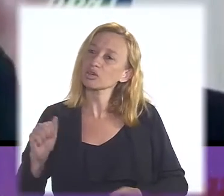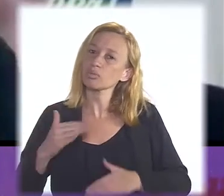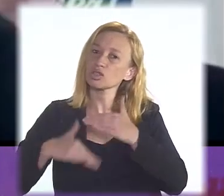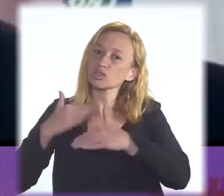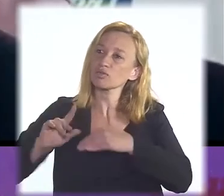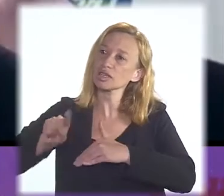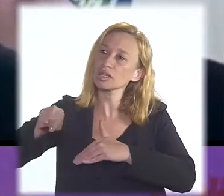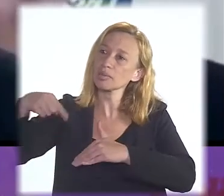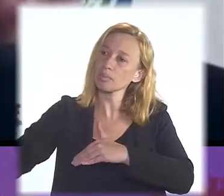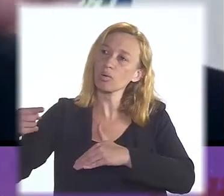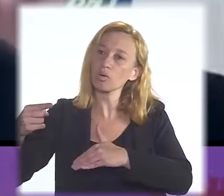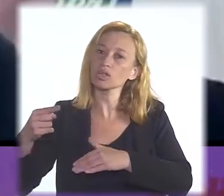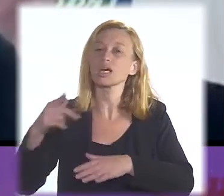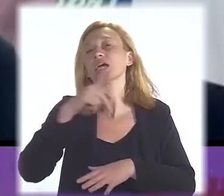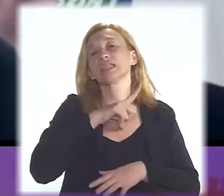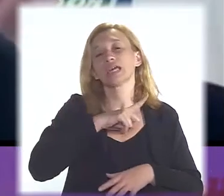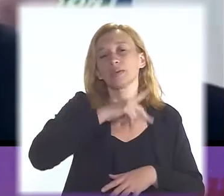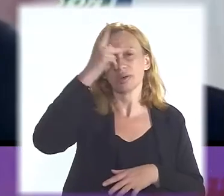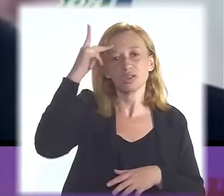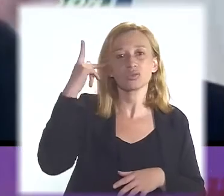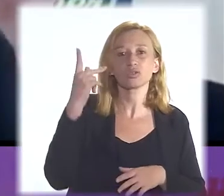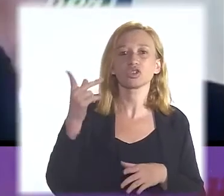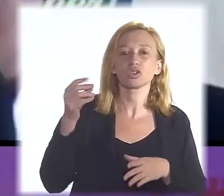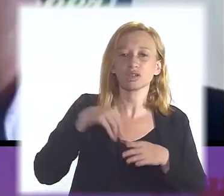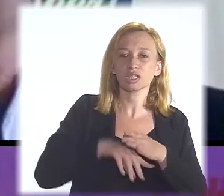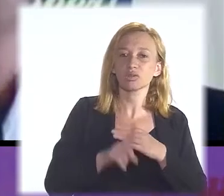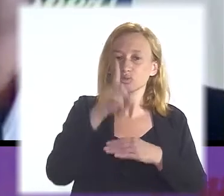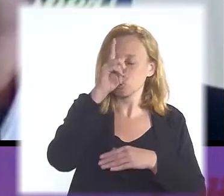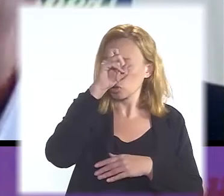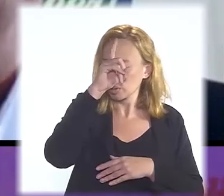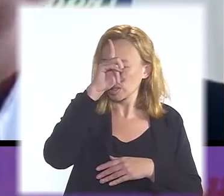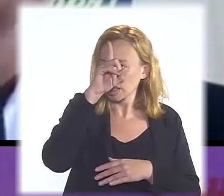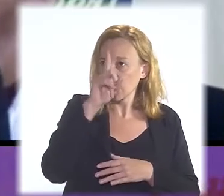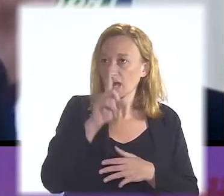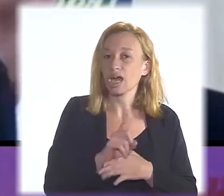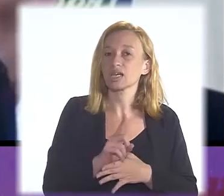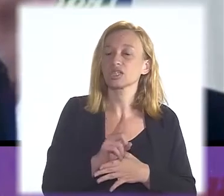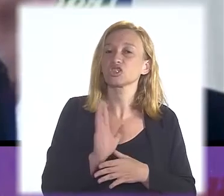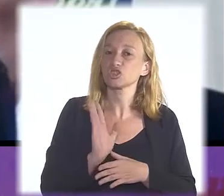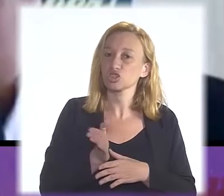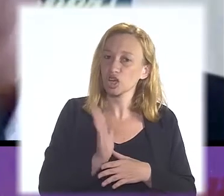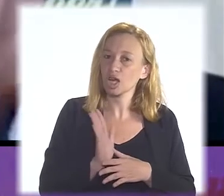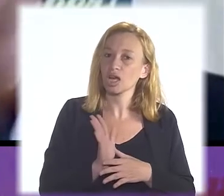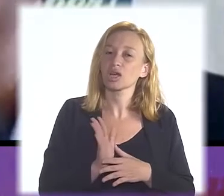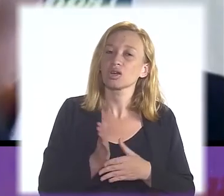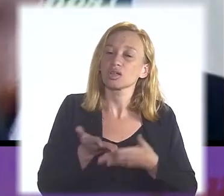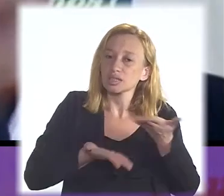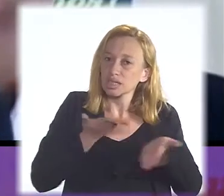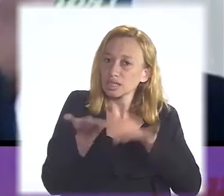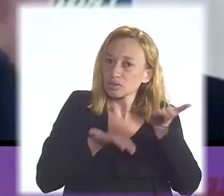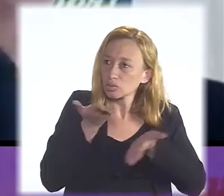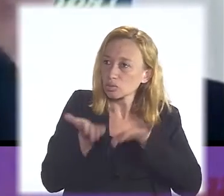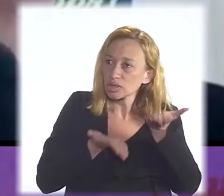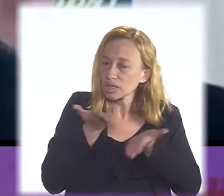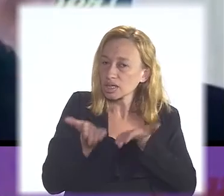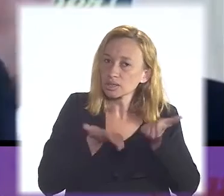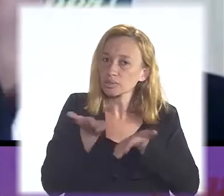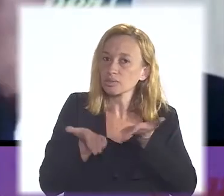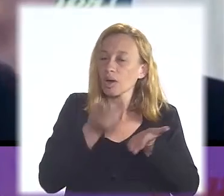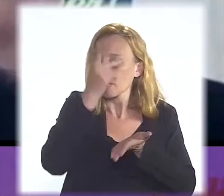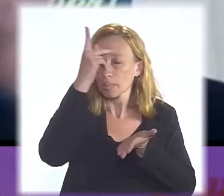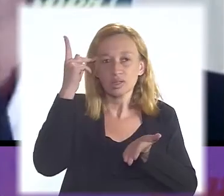algo lá na frente, porque a gente tem pessoas que ficam internadas, já foram reinfectadas, pessoas